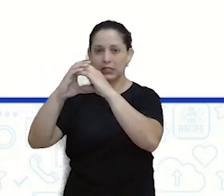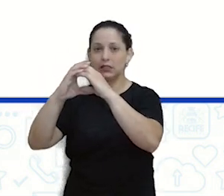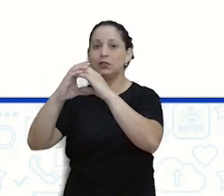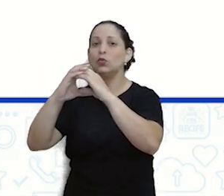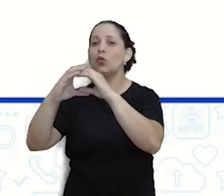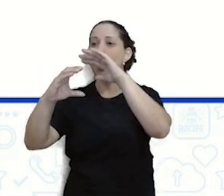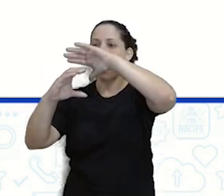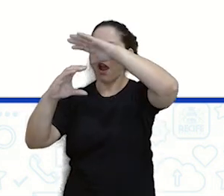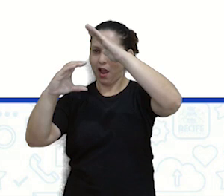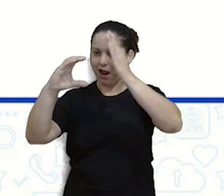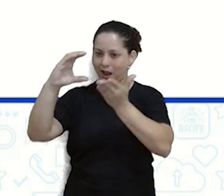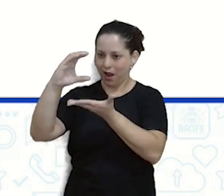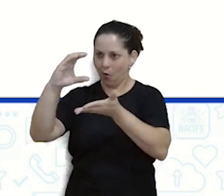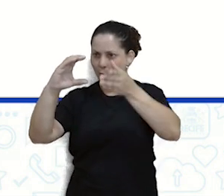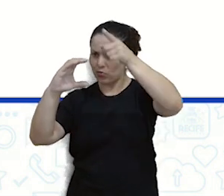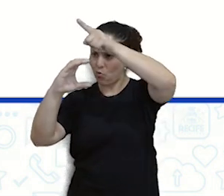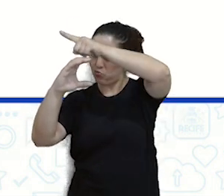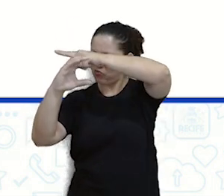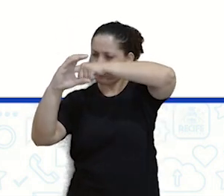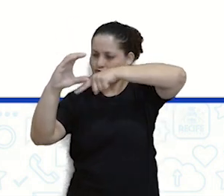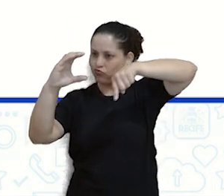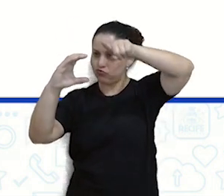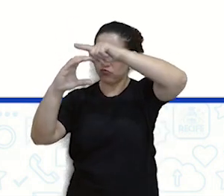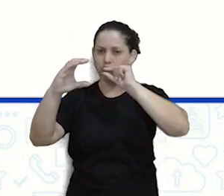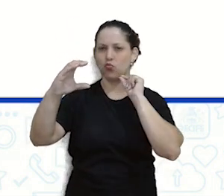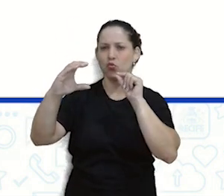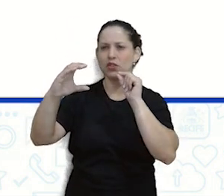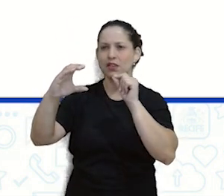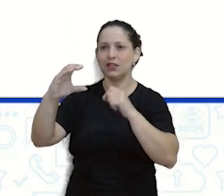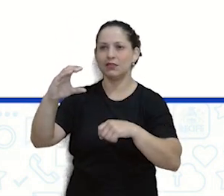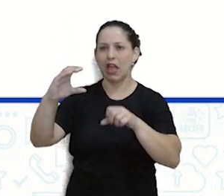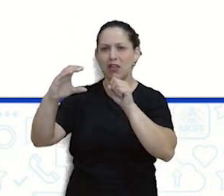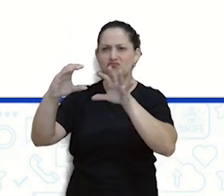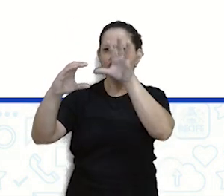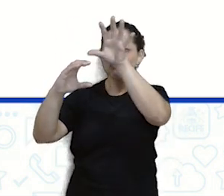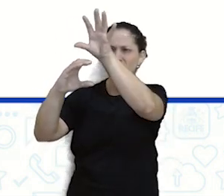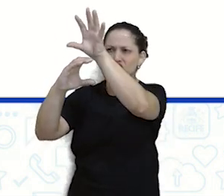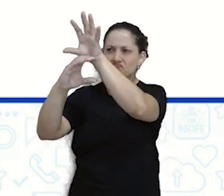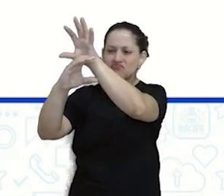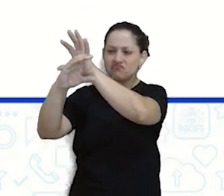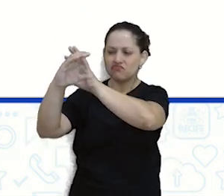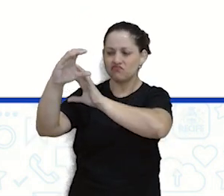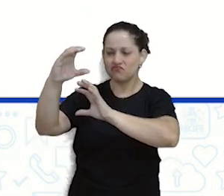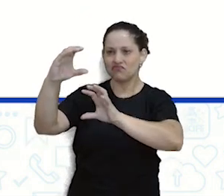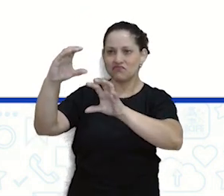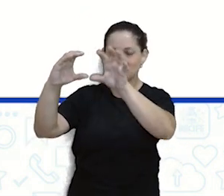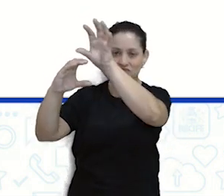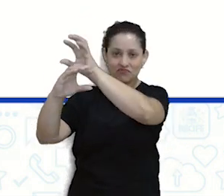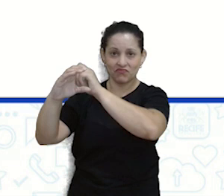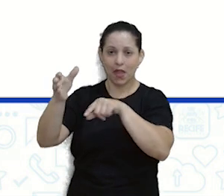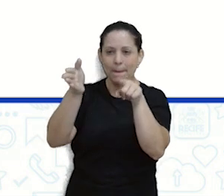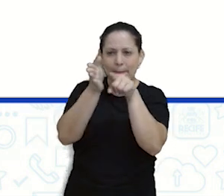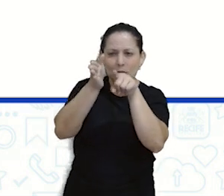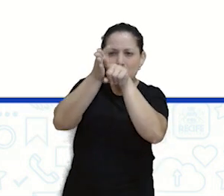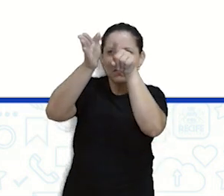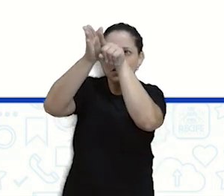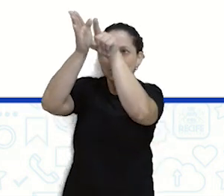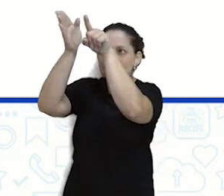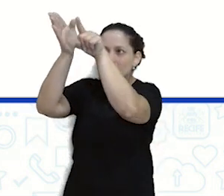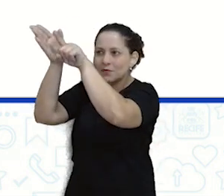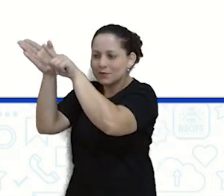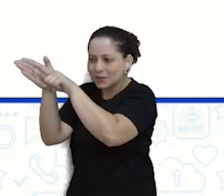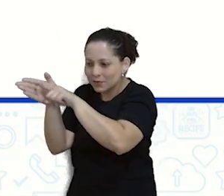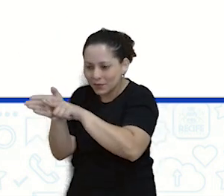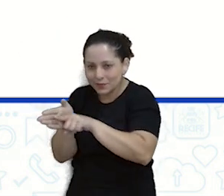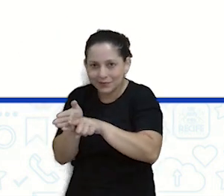temos uns elétrons aí soltos, tá? Os elétrons mais externos aí, mais distantes do núcleo, tem pouca atração